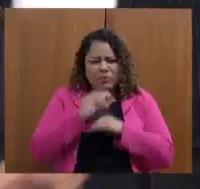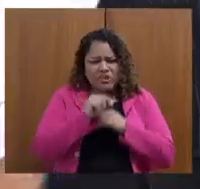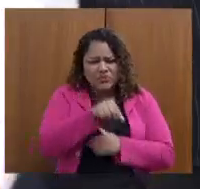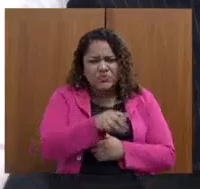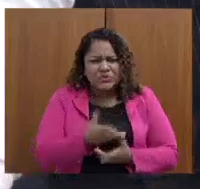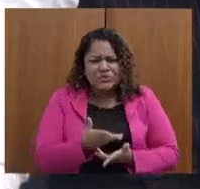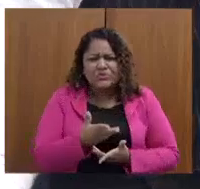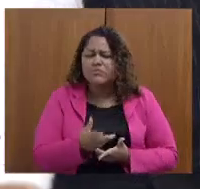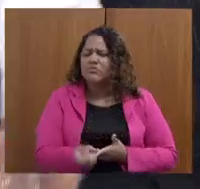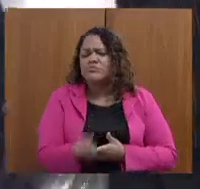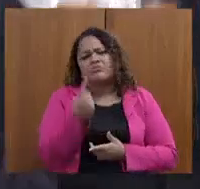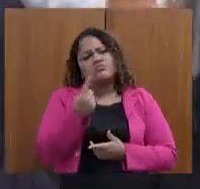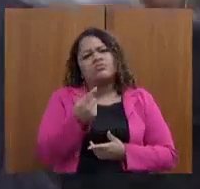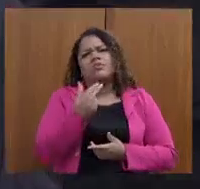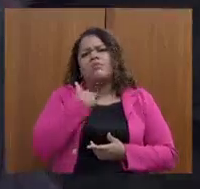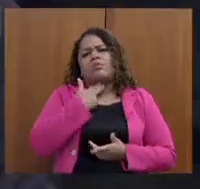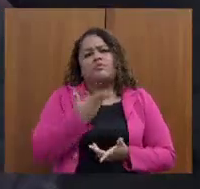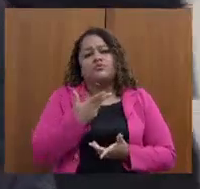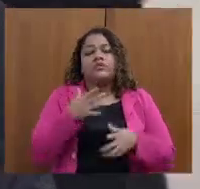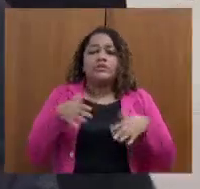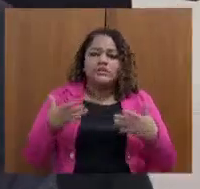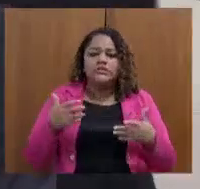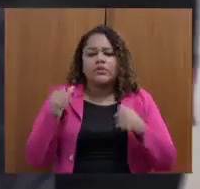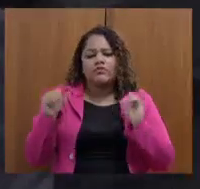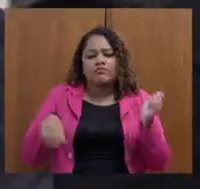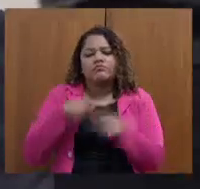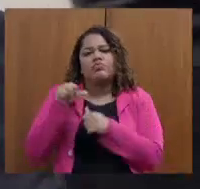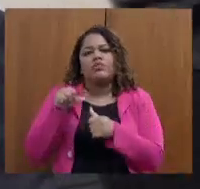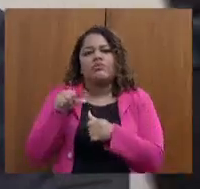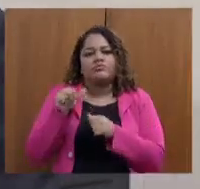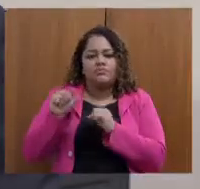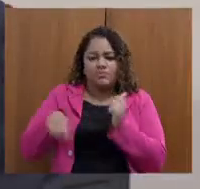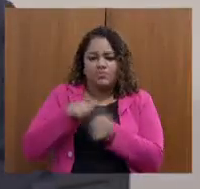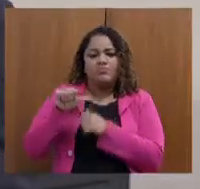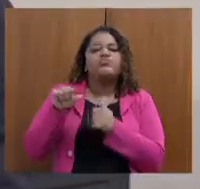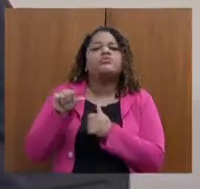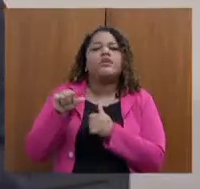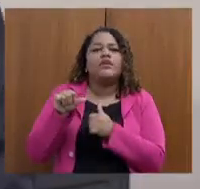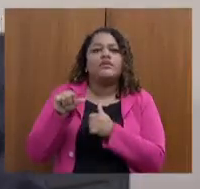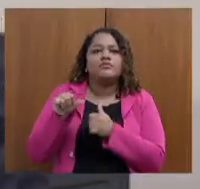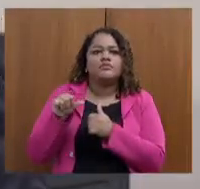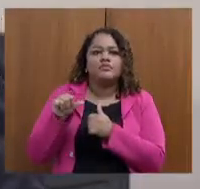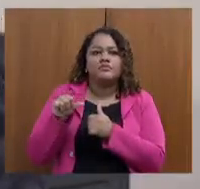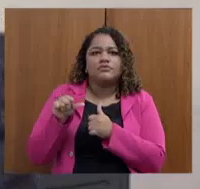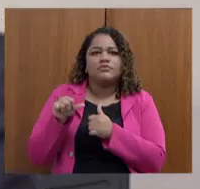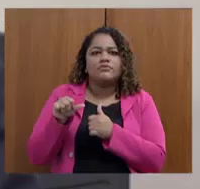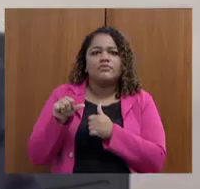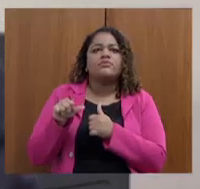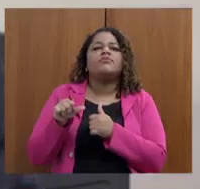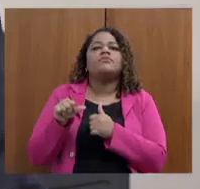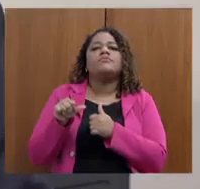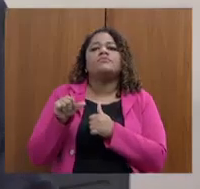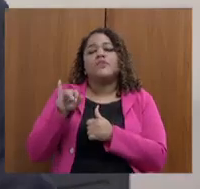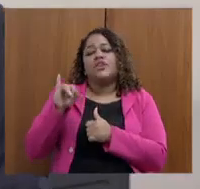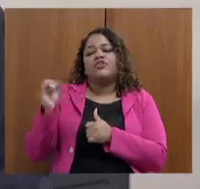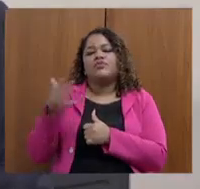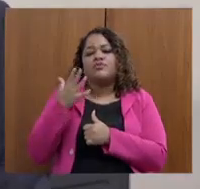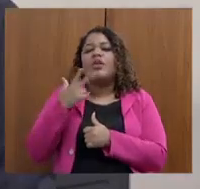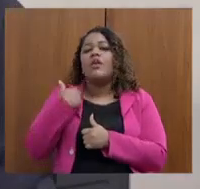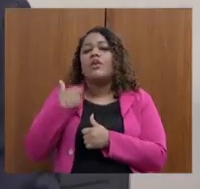eu mudei mudei pivotei né na linguagem dos dos pessoal da Inovação